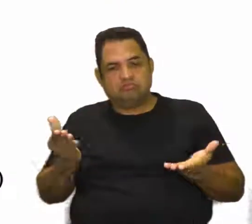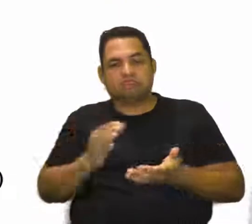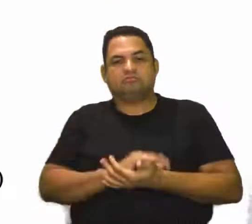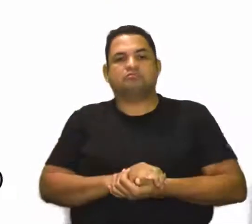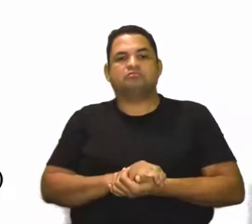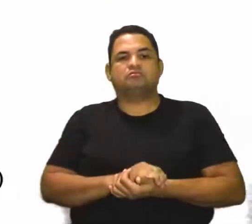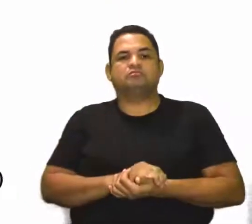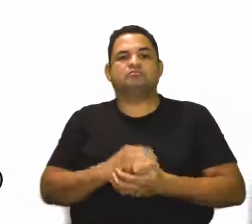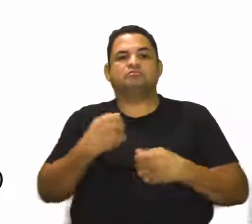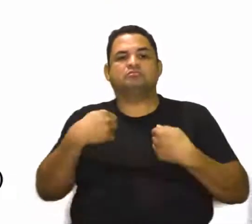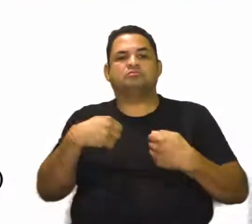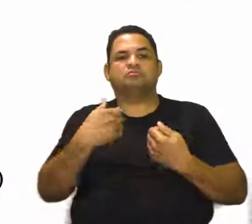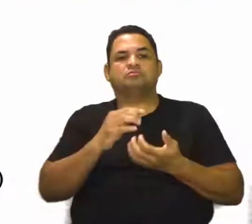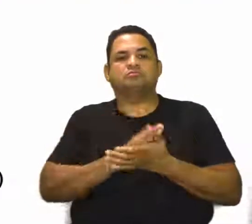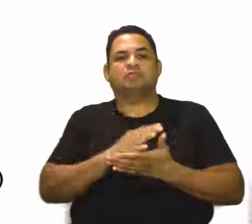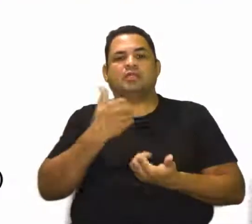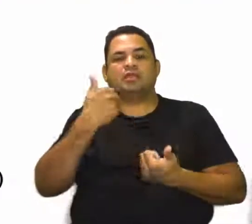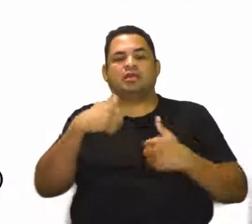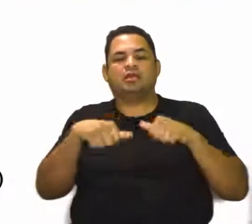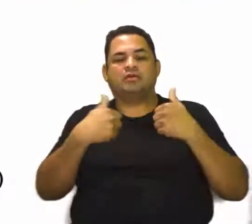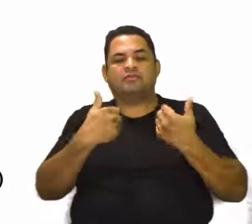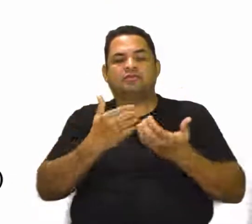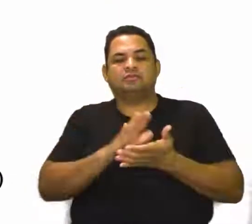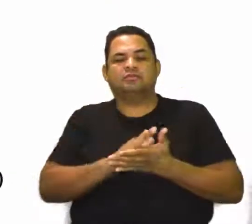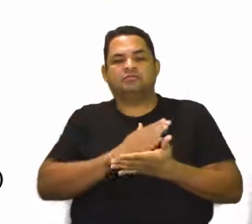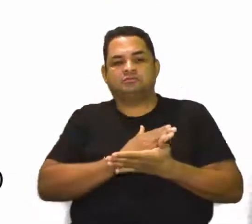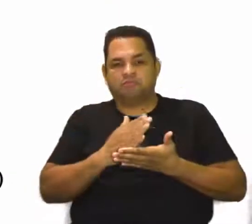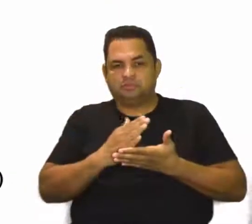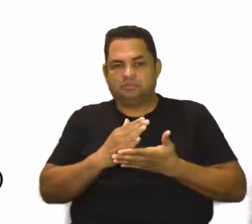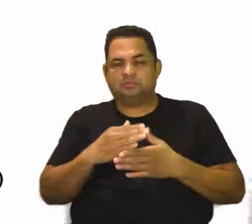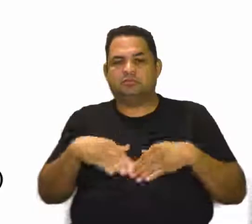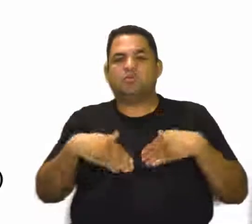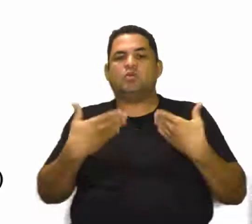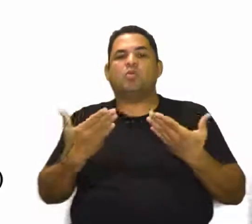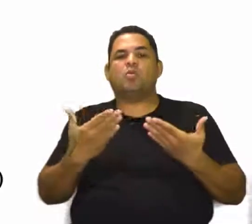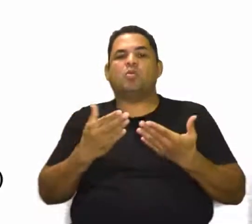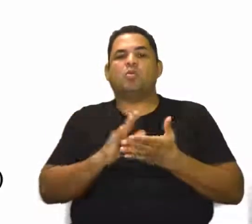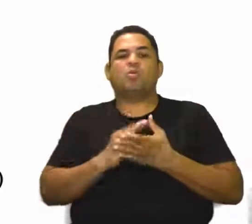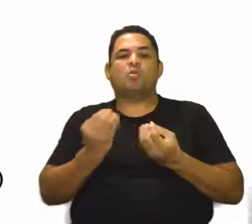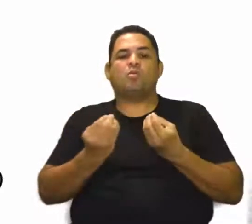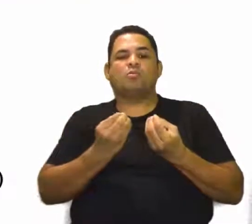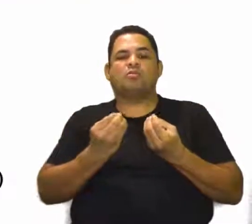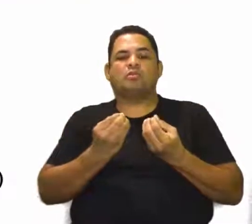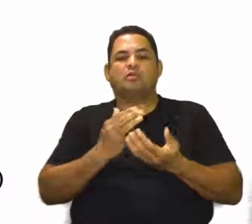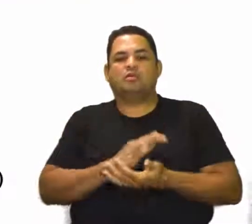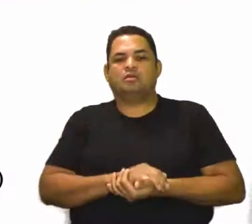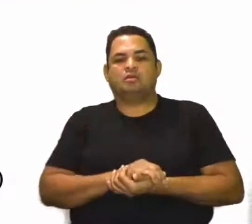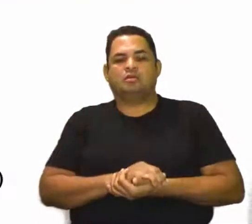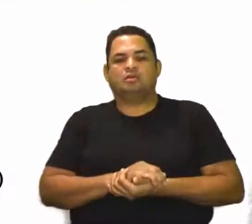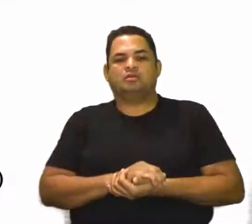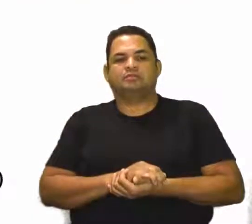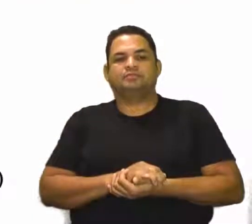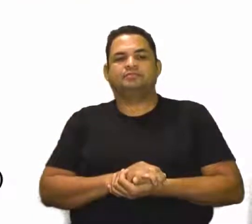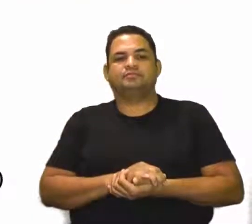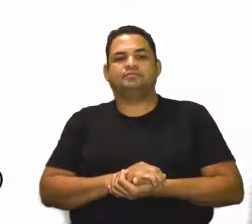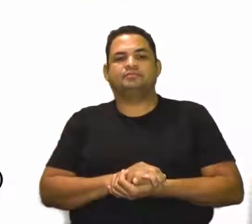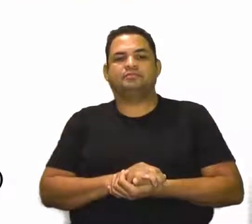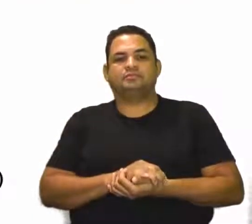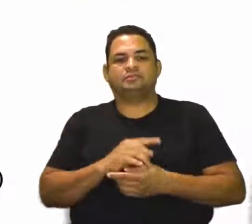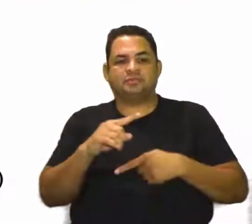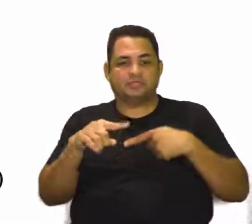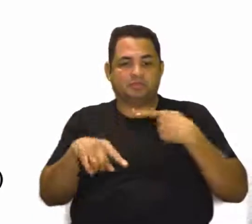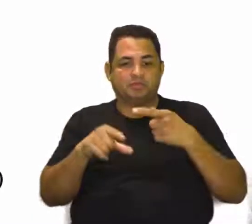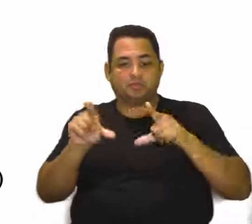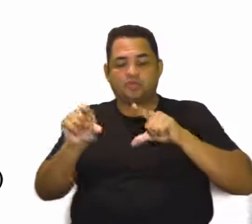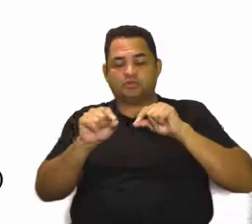interesses. Eu preciso ter essa condição inicial. Qual que é a minha aptidão física inicial? E aí eu vou caminhar para